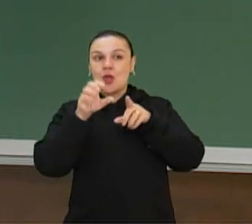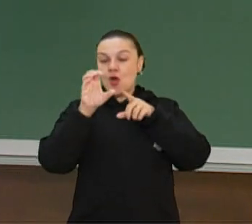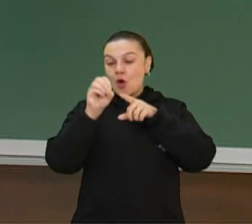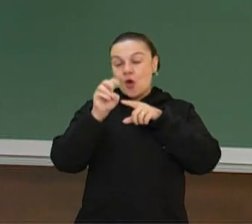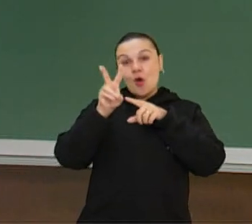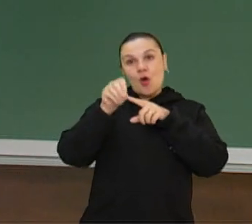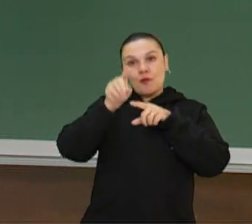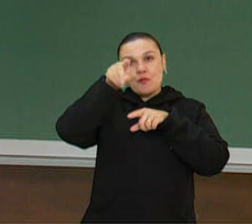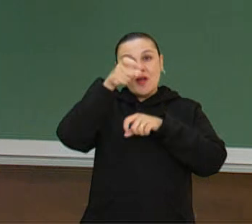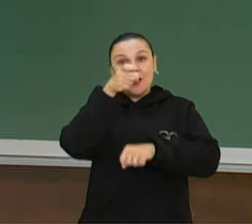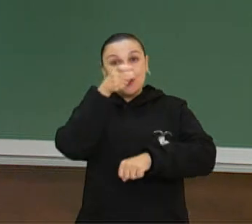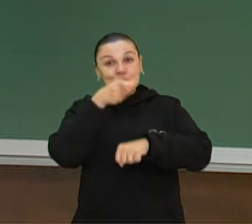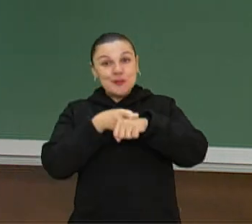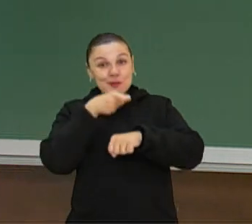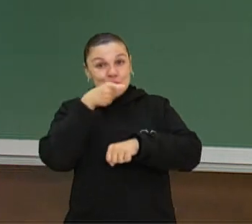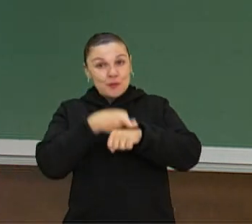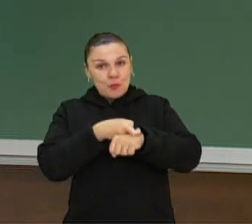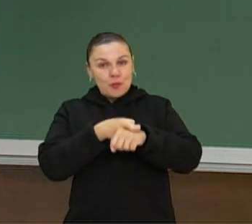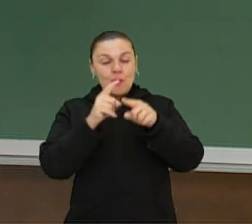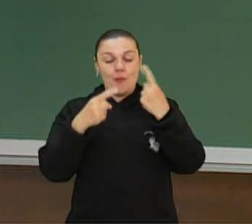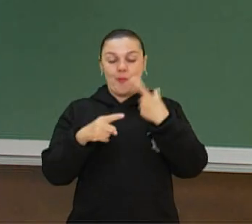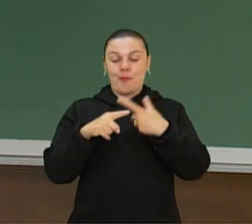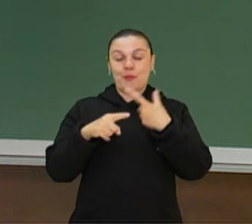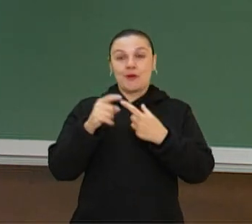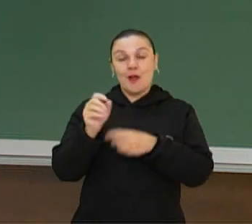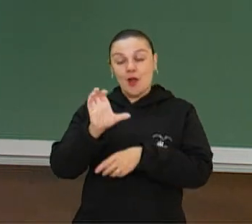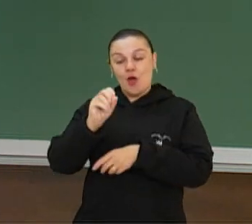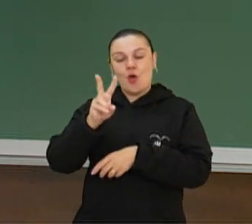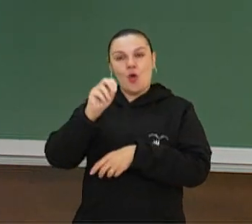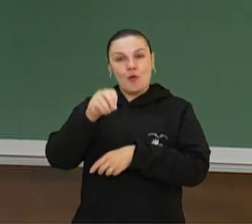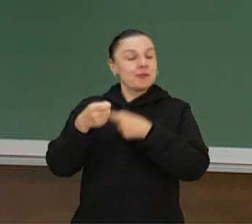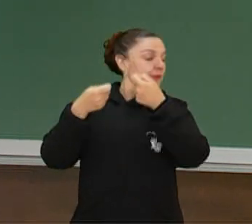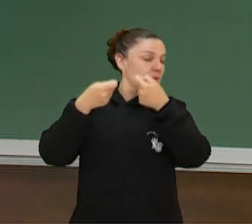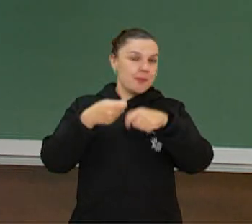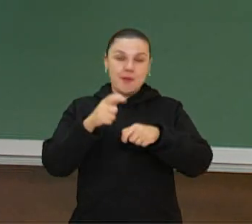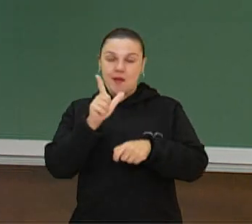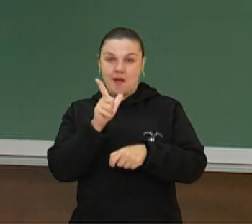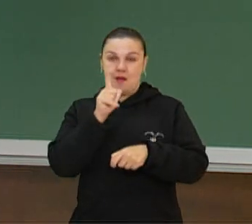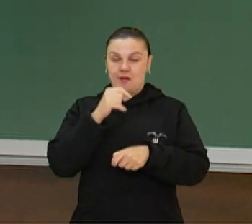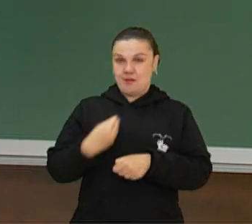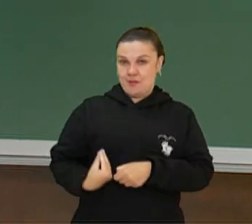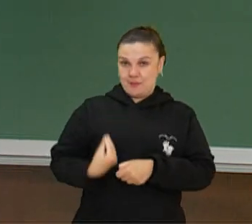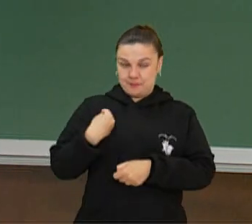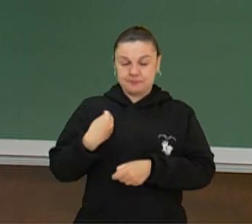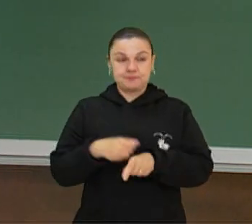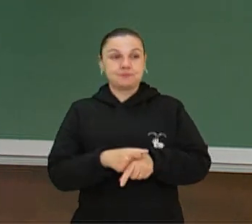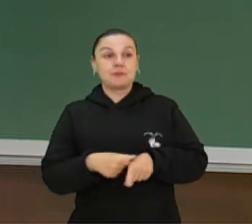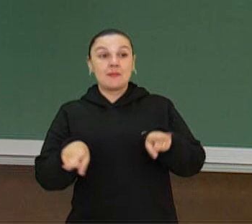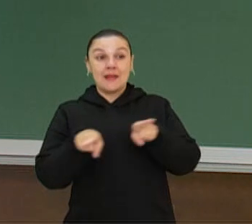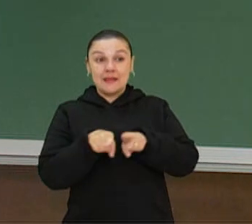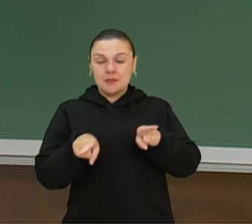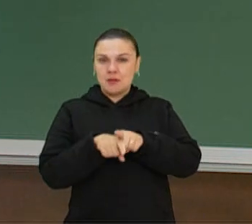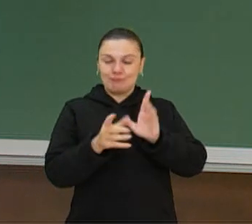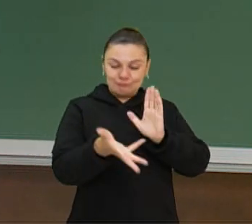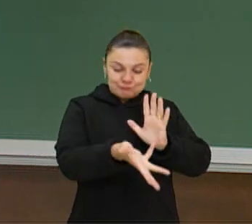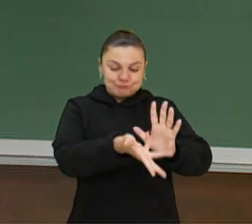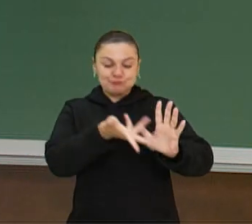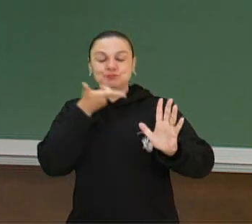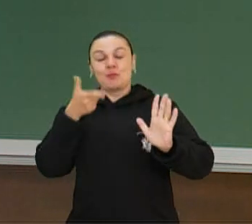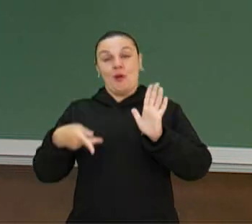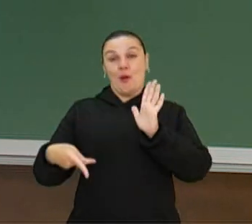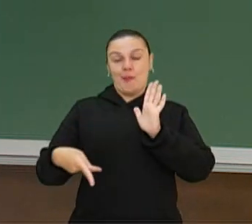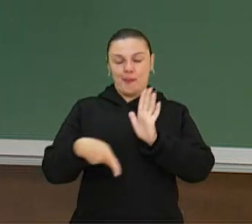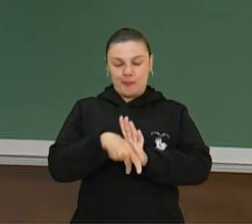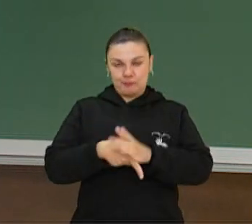casca é para poder ter maior independência da água para a sobrevivência. Tá? E um elevado metabolismo justamente por